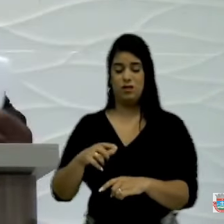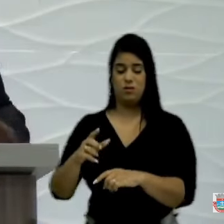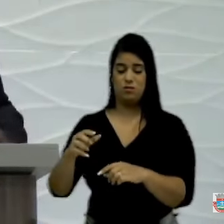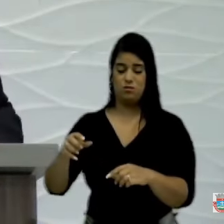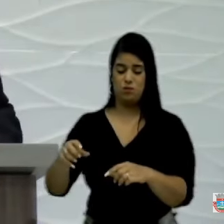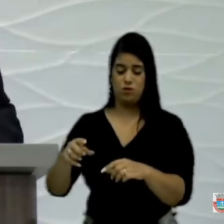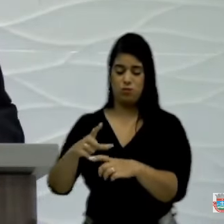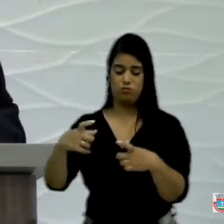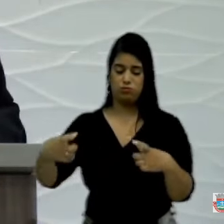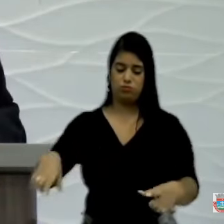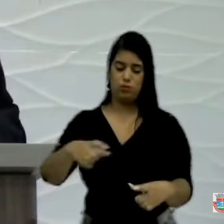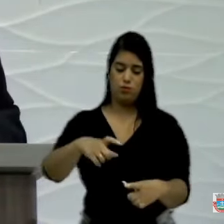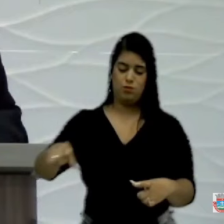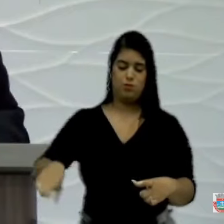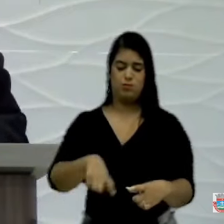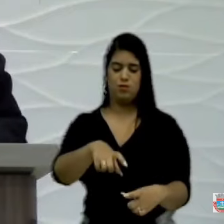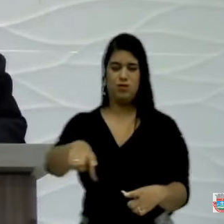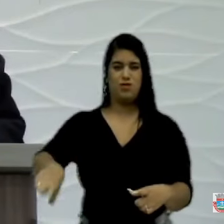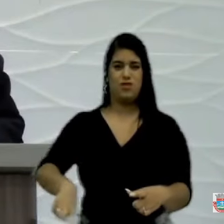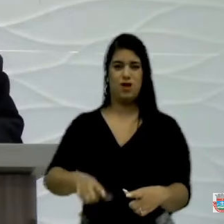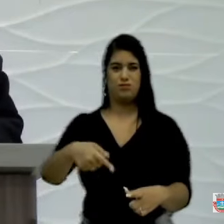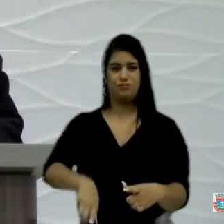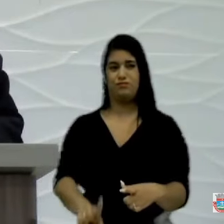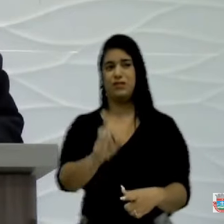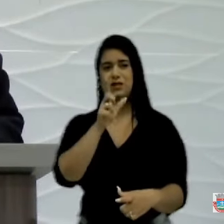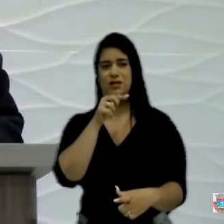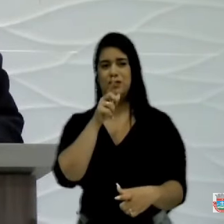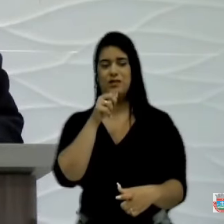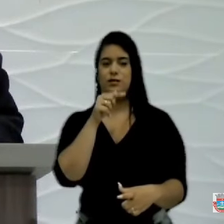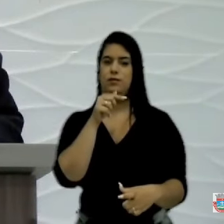nem passa carro pequeno, nem carro grande.